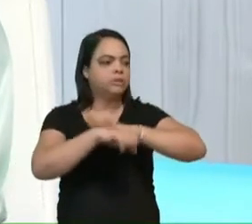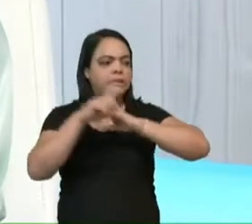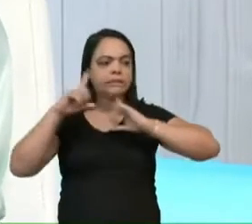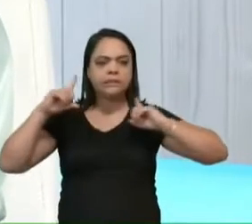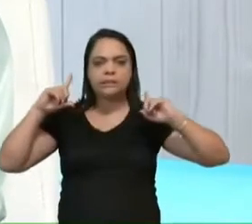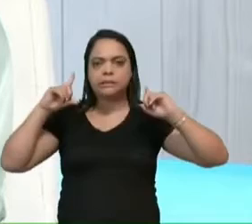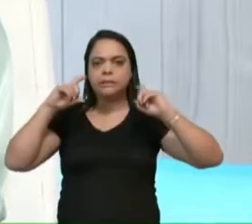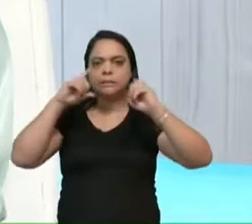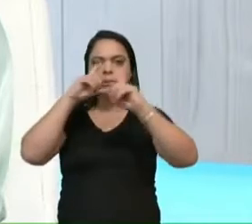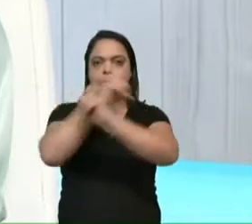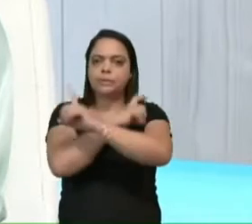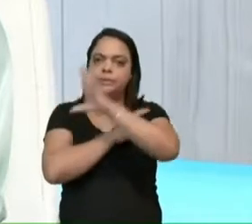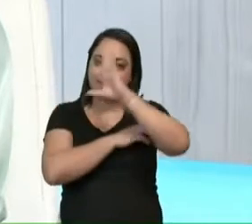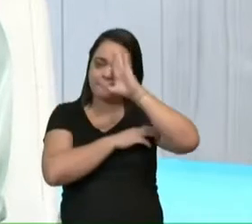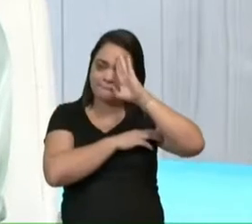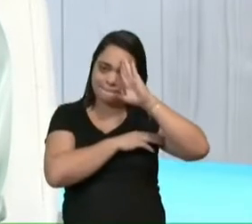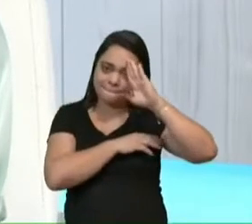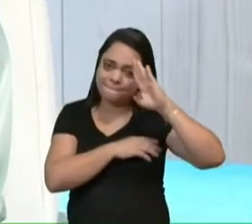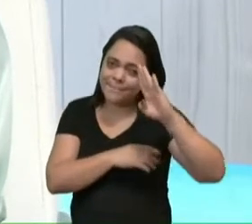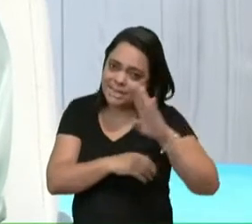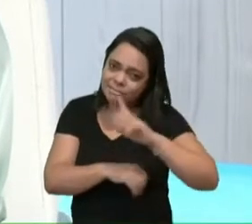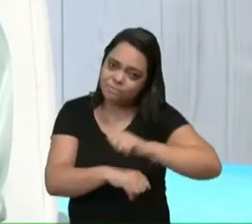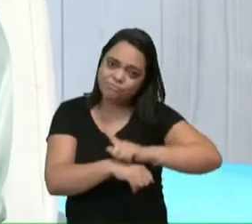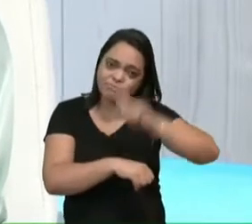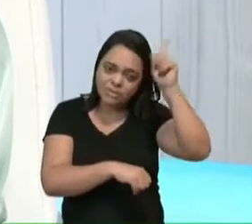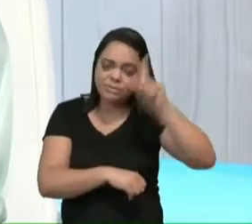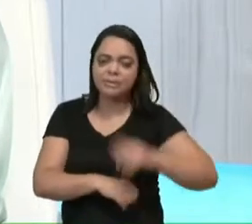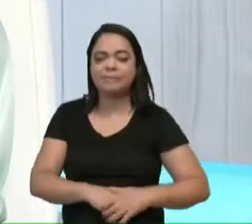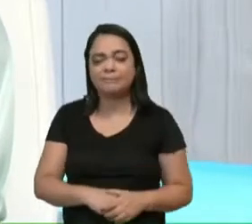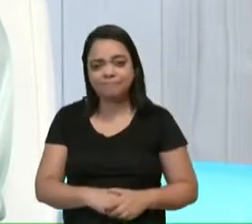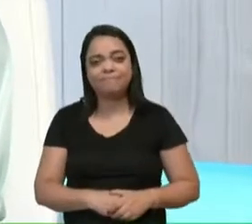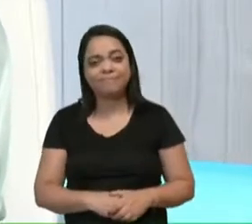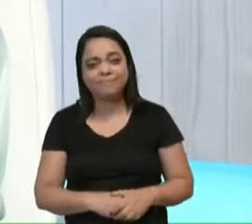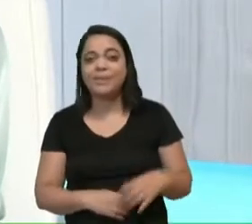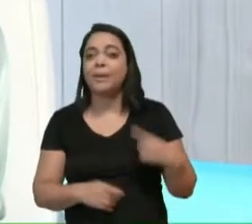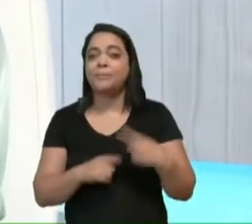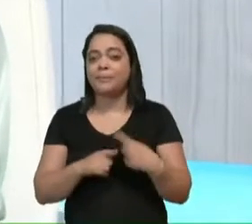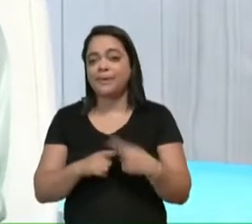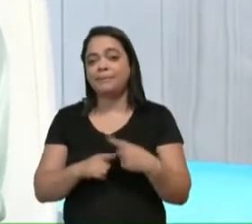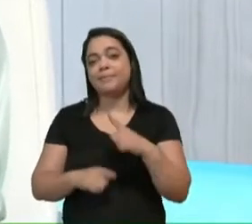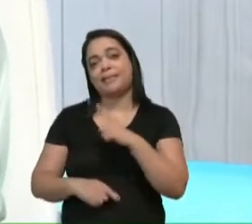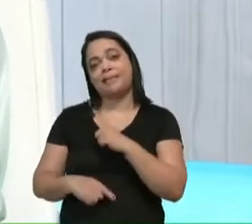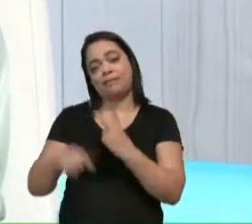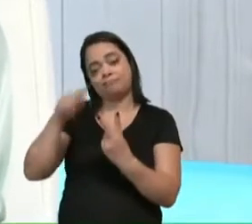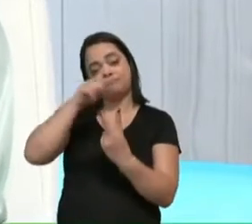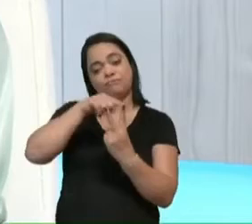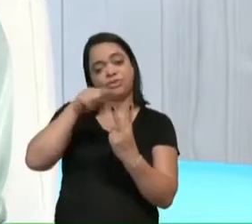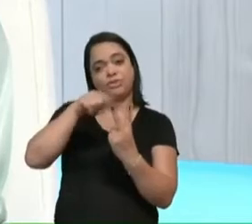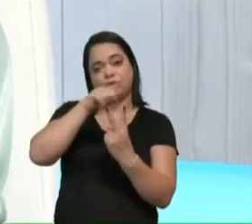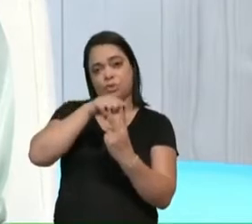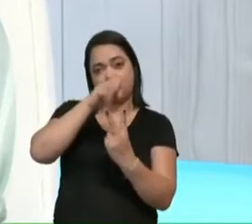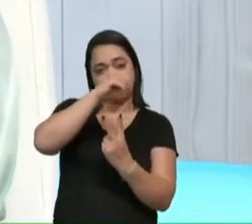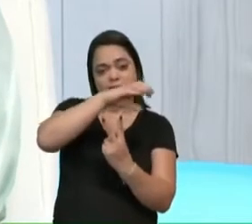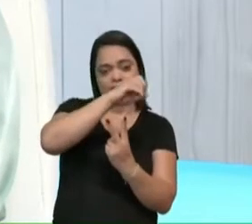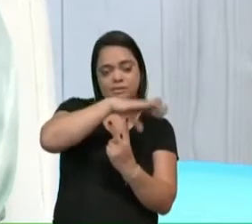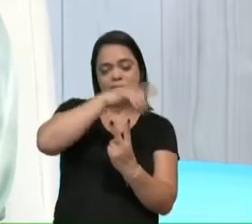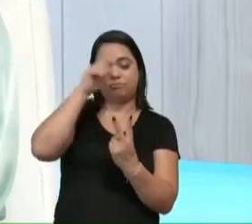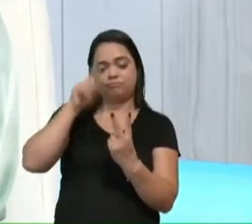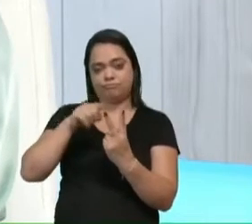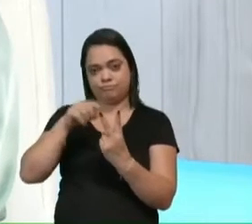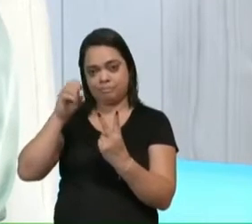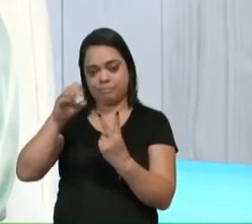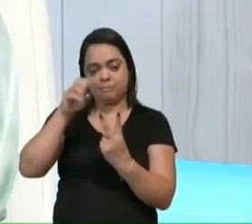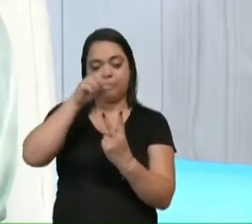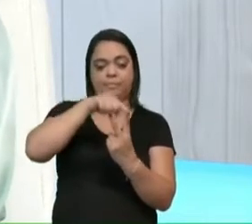difícil principalmente para a graduação porque nós temos duas formas de ensino nós temos o ensino